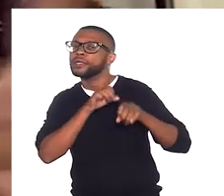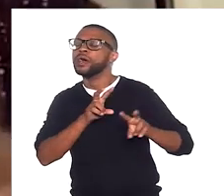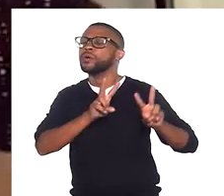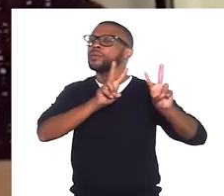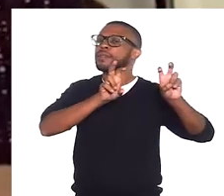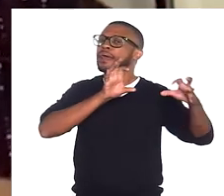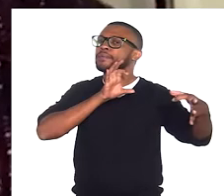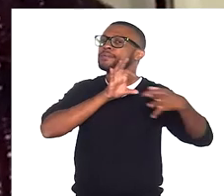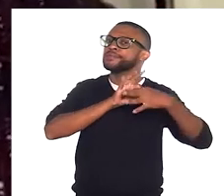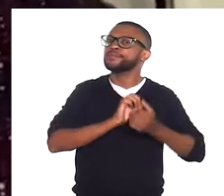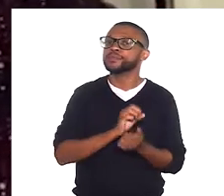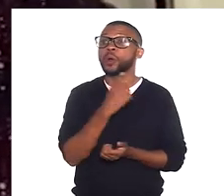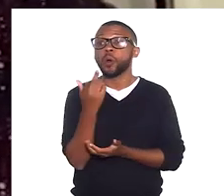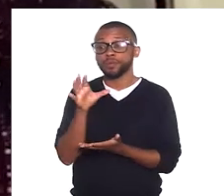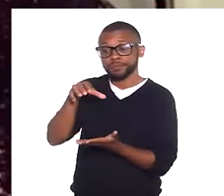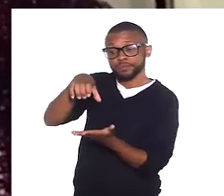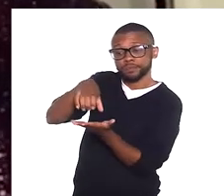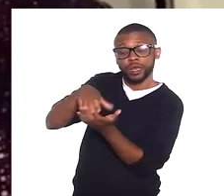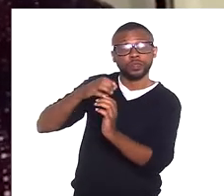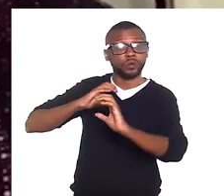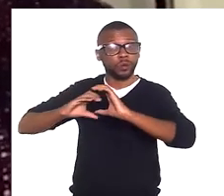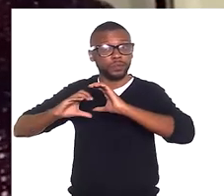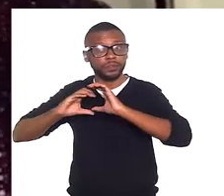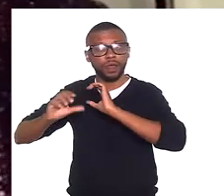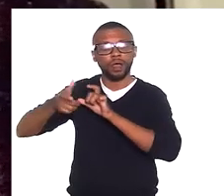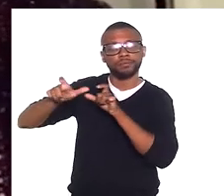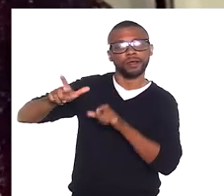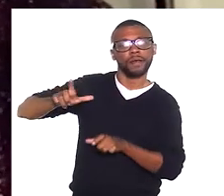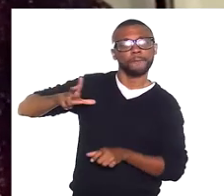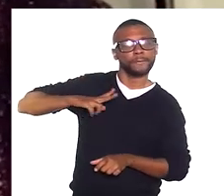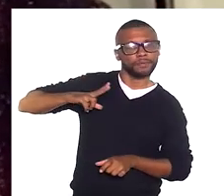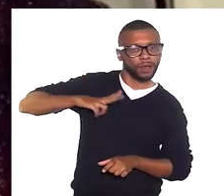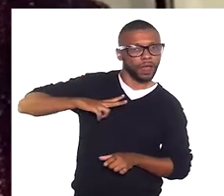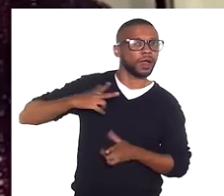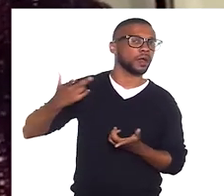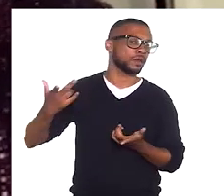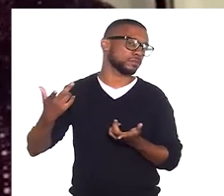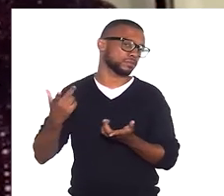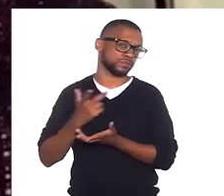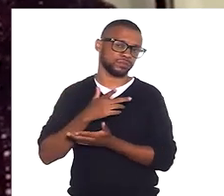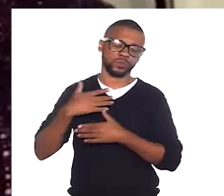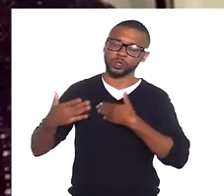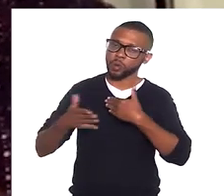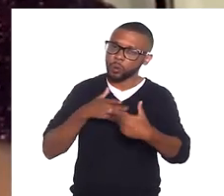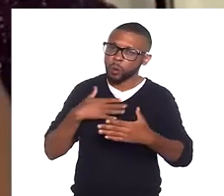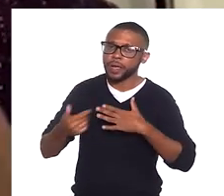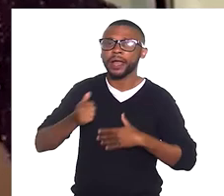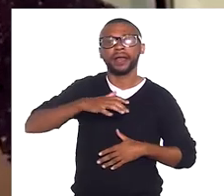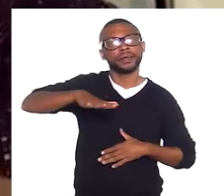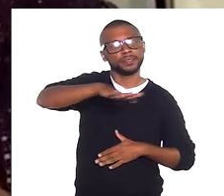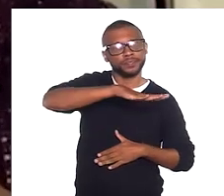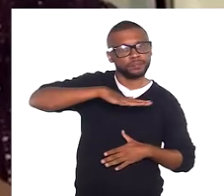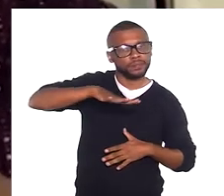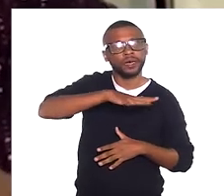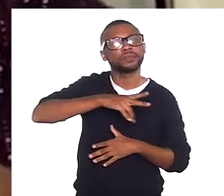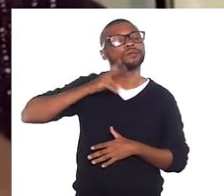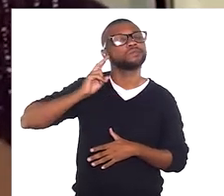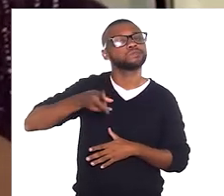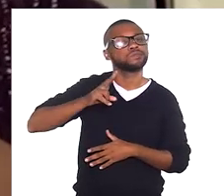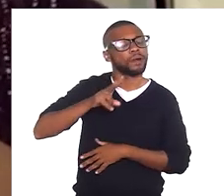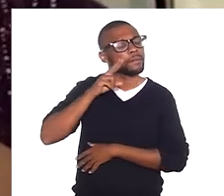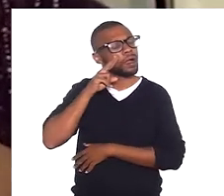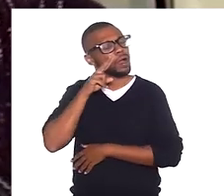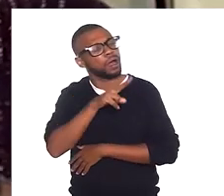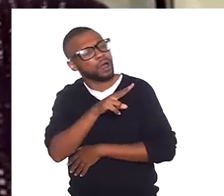tema é educação, ou estou trabalhando numa agência de comunicação com clientes privados, ou em qualquer outro espaço, eu